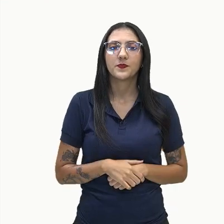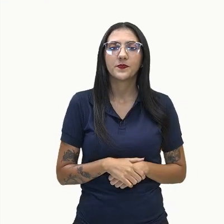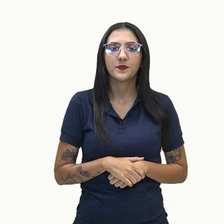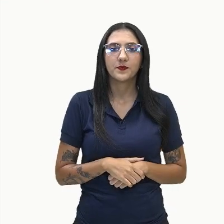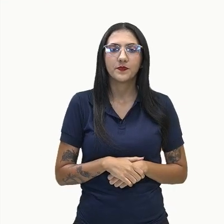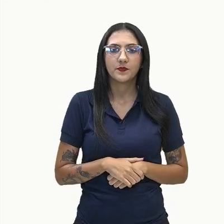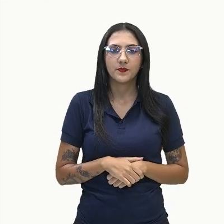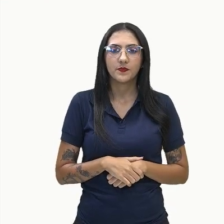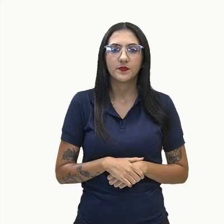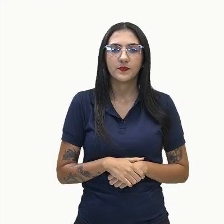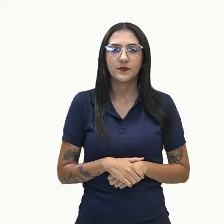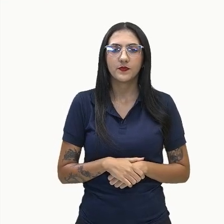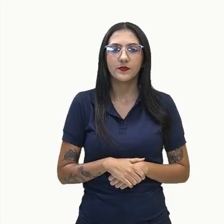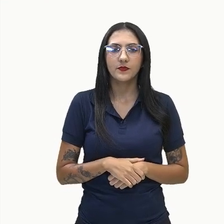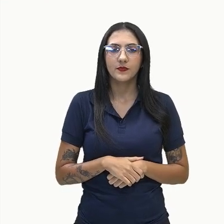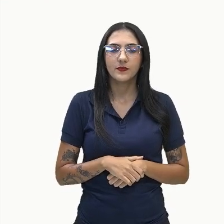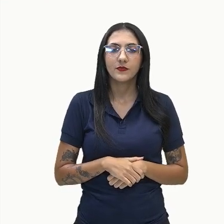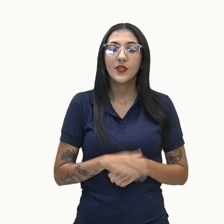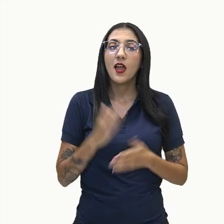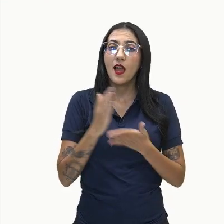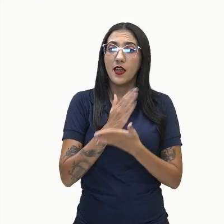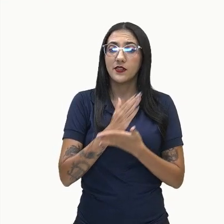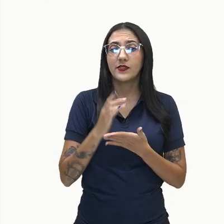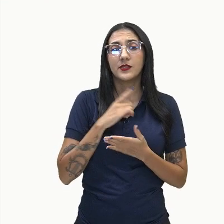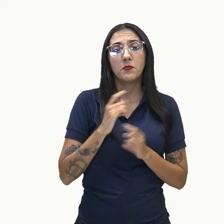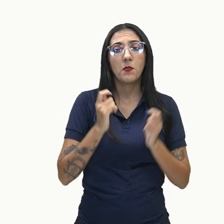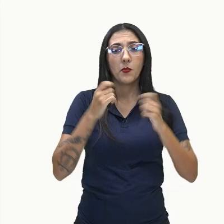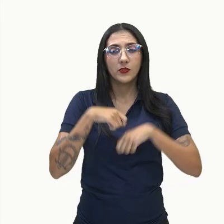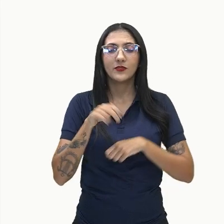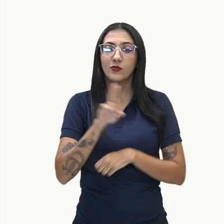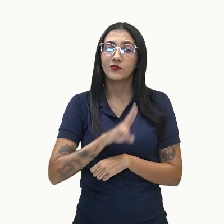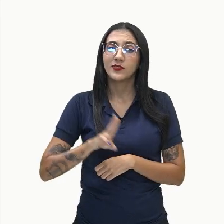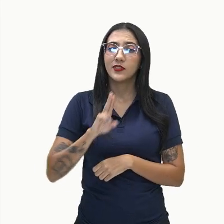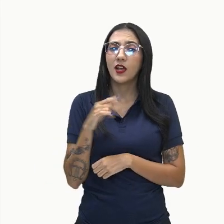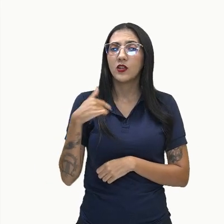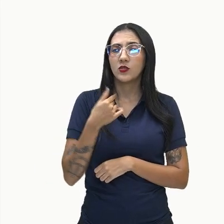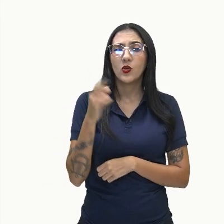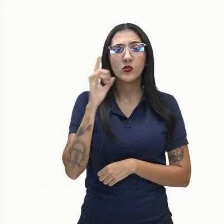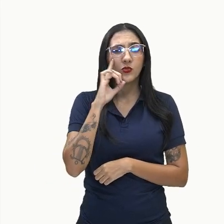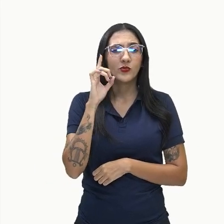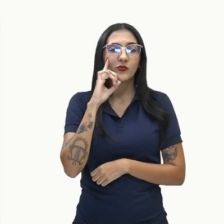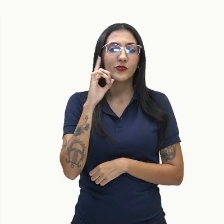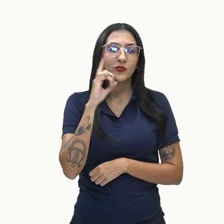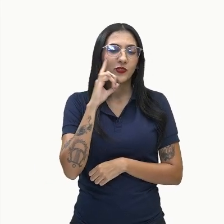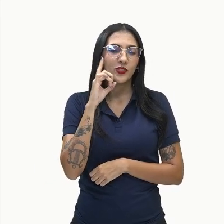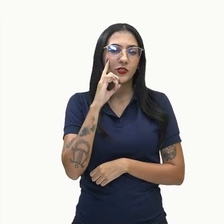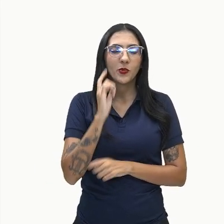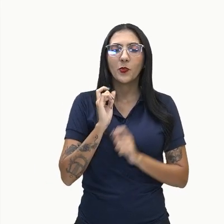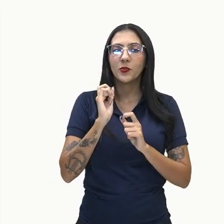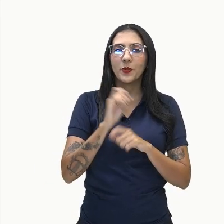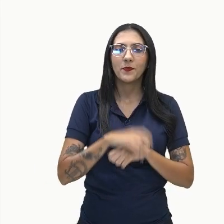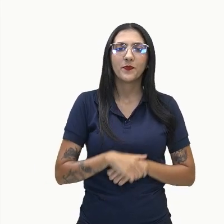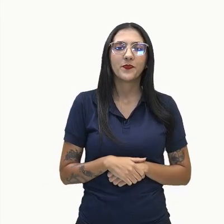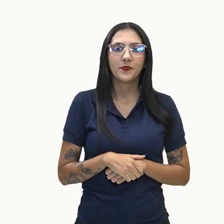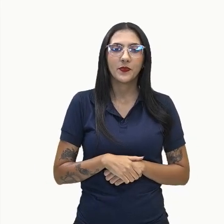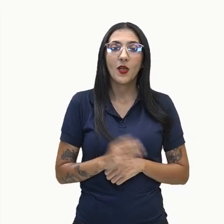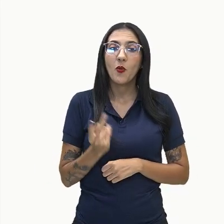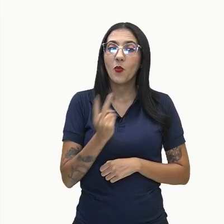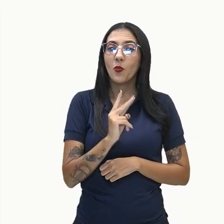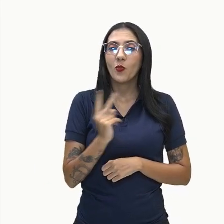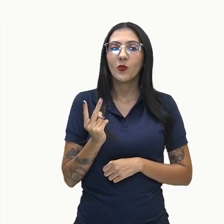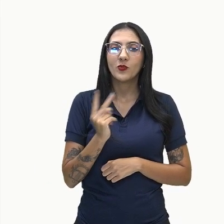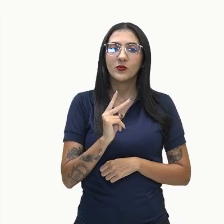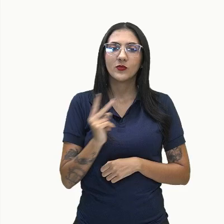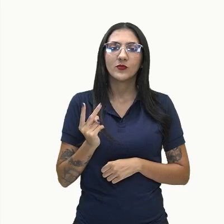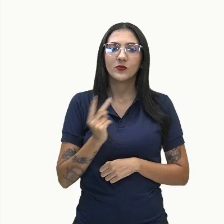muitas vezes, nós podemos utilizar no nosso dia a dia, na realidade, as duas